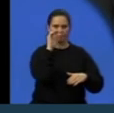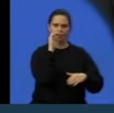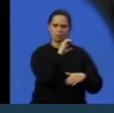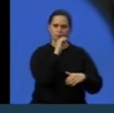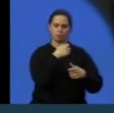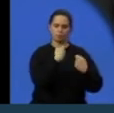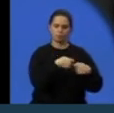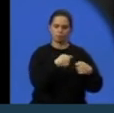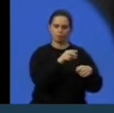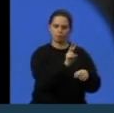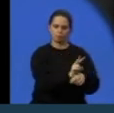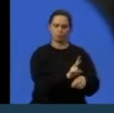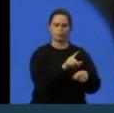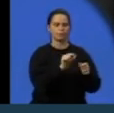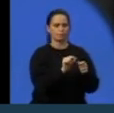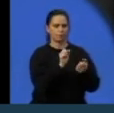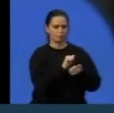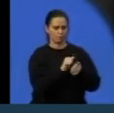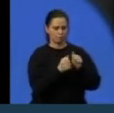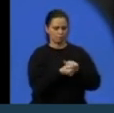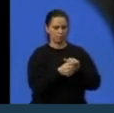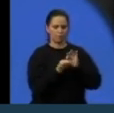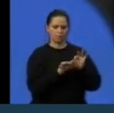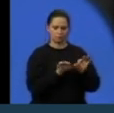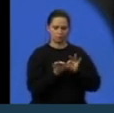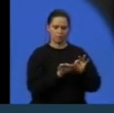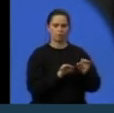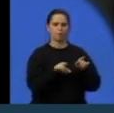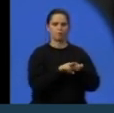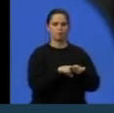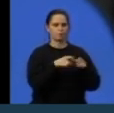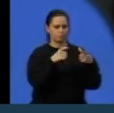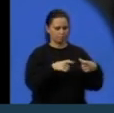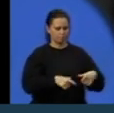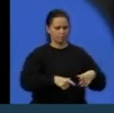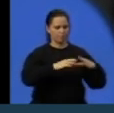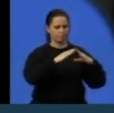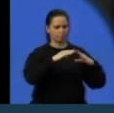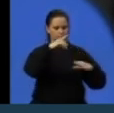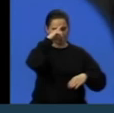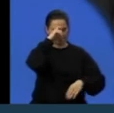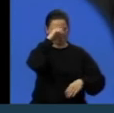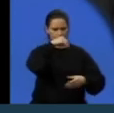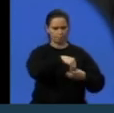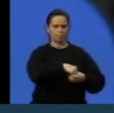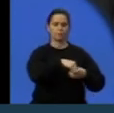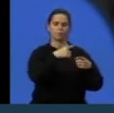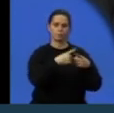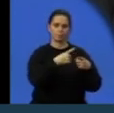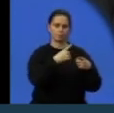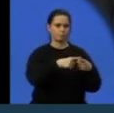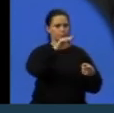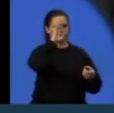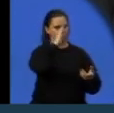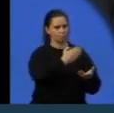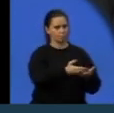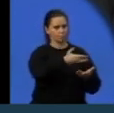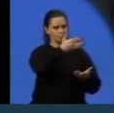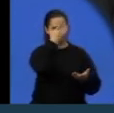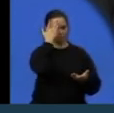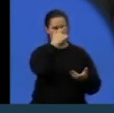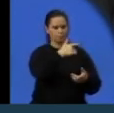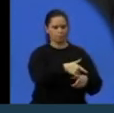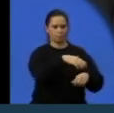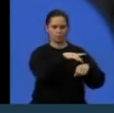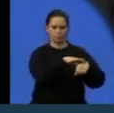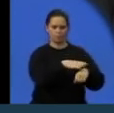bem como reabilitação ambulatorial, porque partimos do pressuposto que uma vítima de acidente